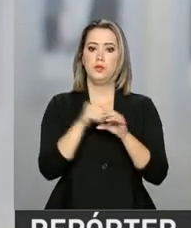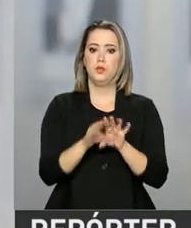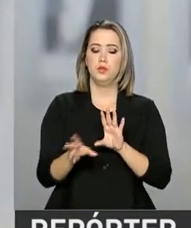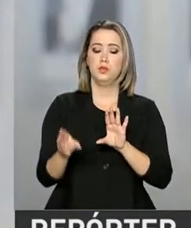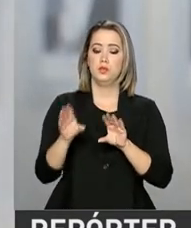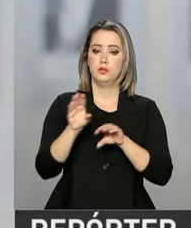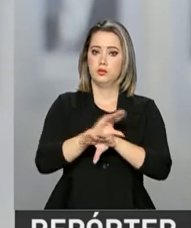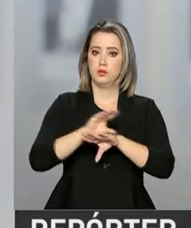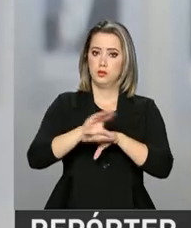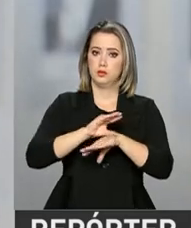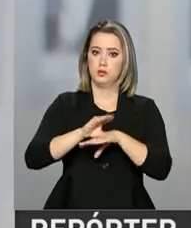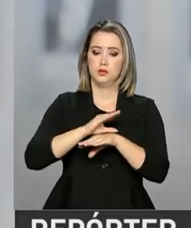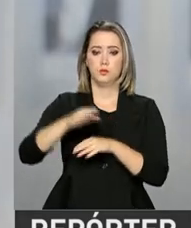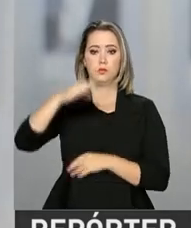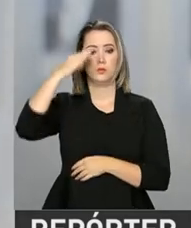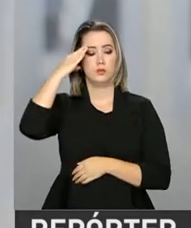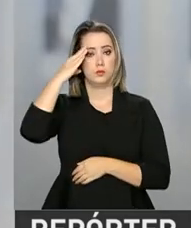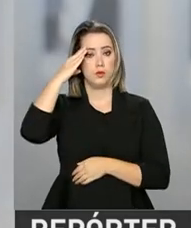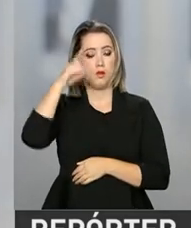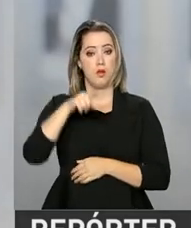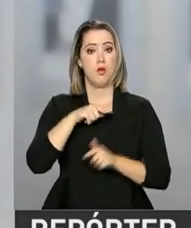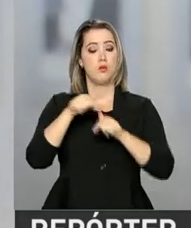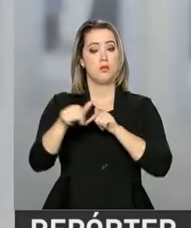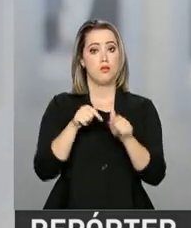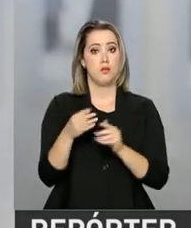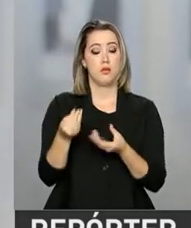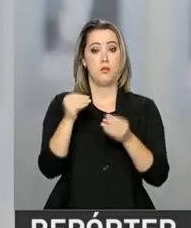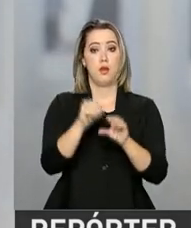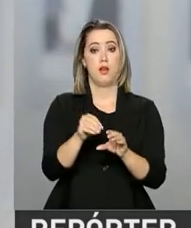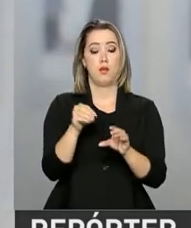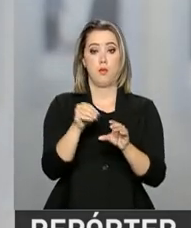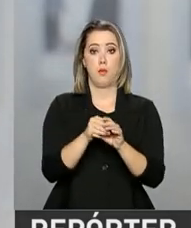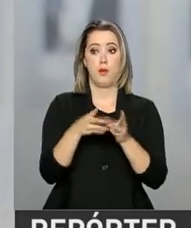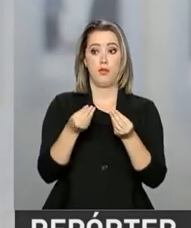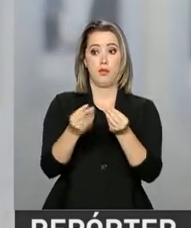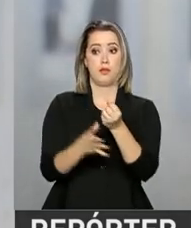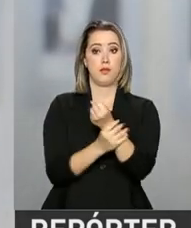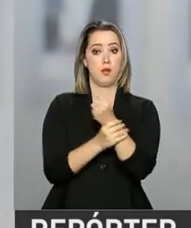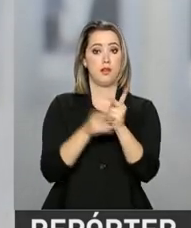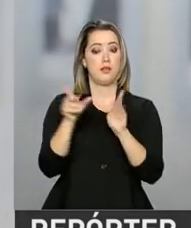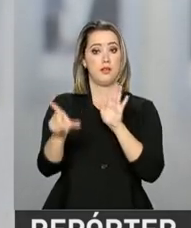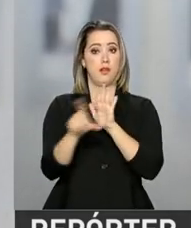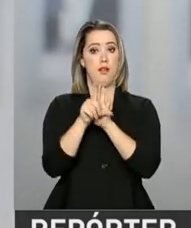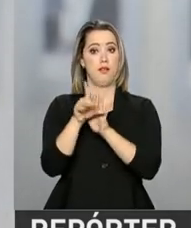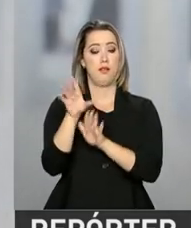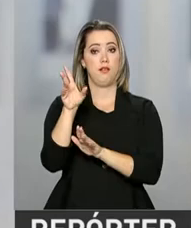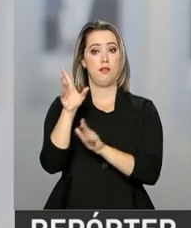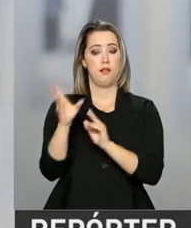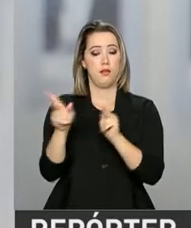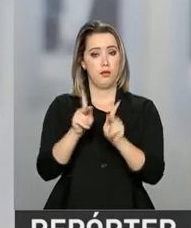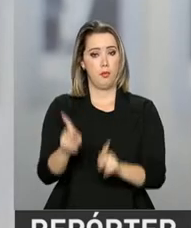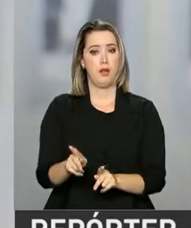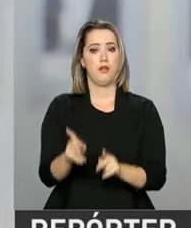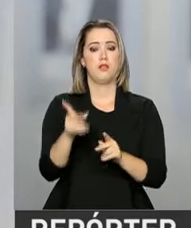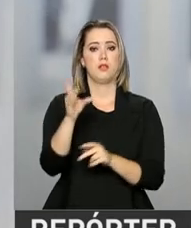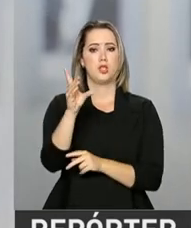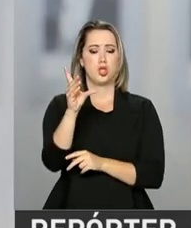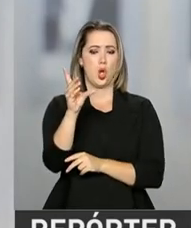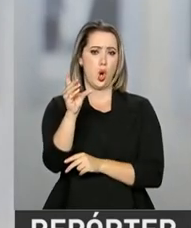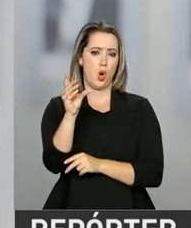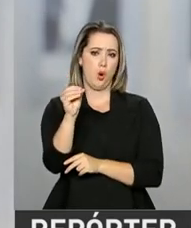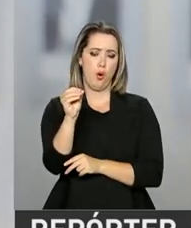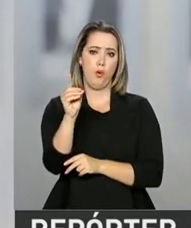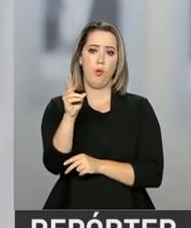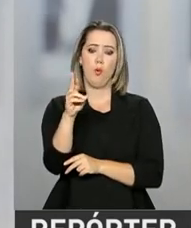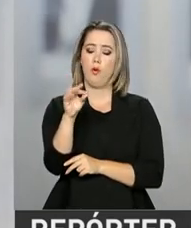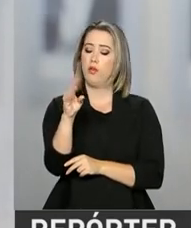das forças armadas atuação na garantia da lei e da ordem em situações como essa e lembrou outros momentos em que as